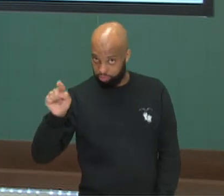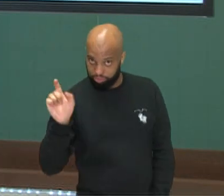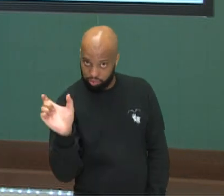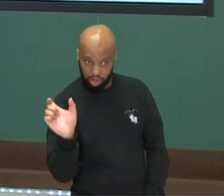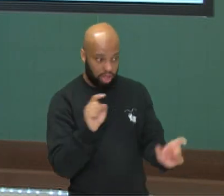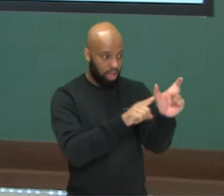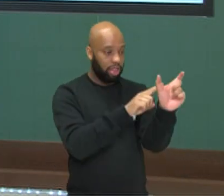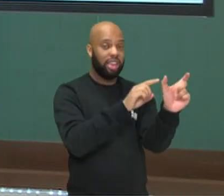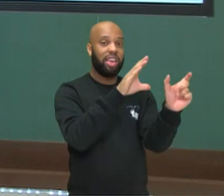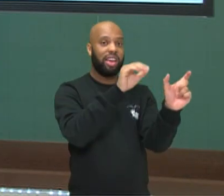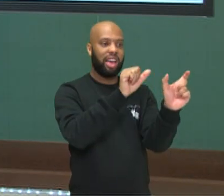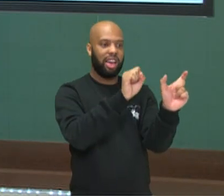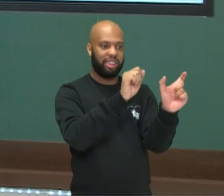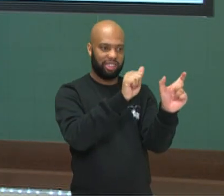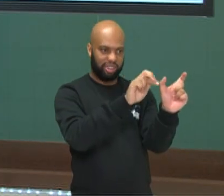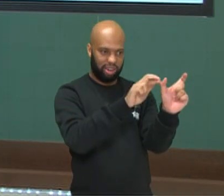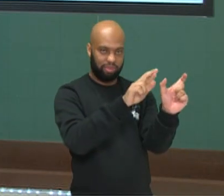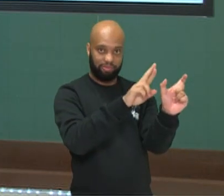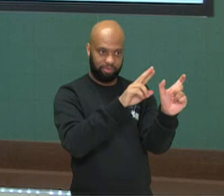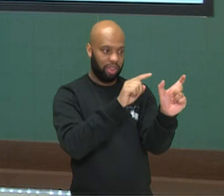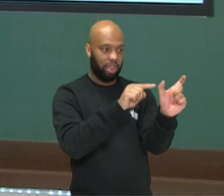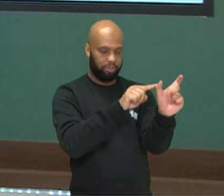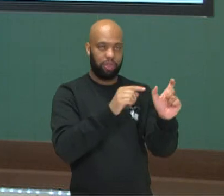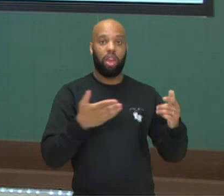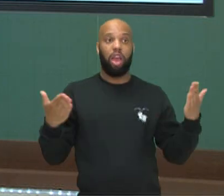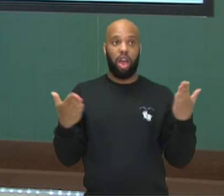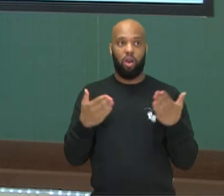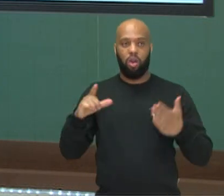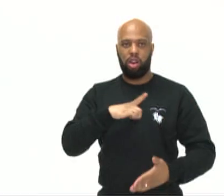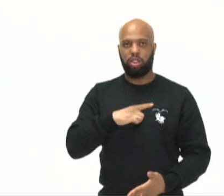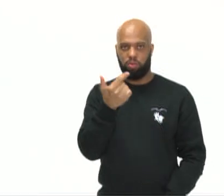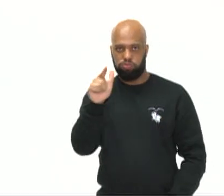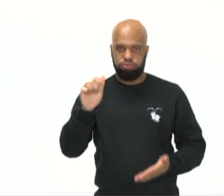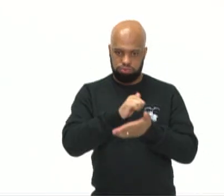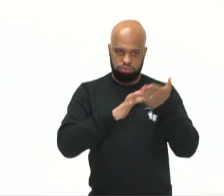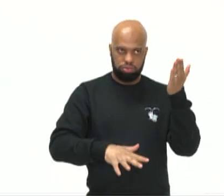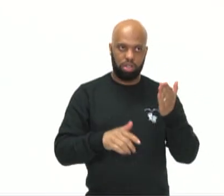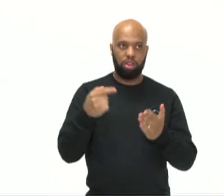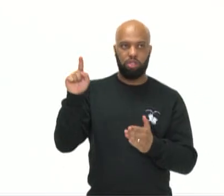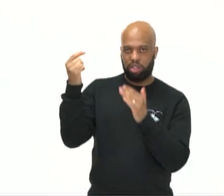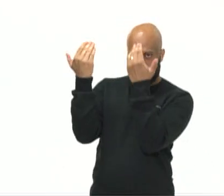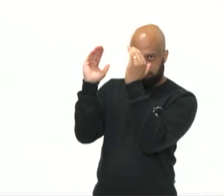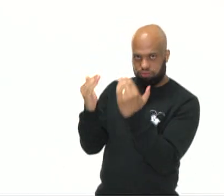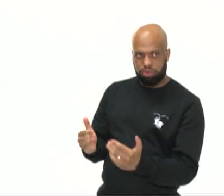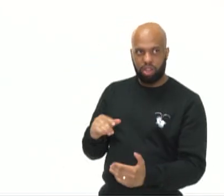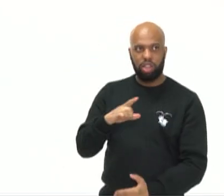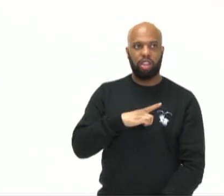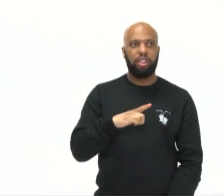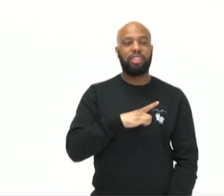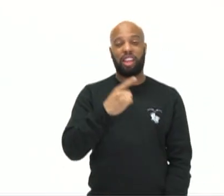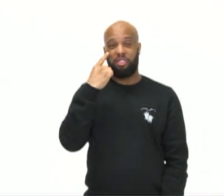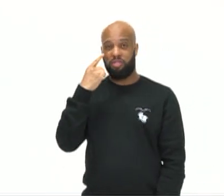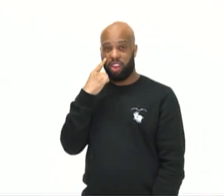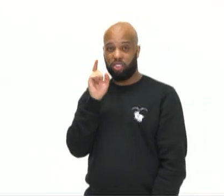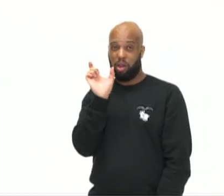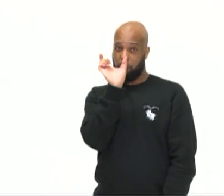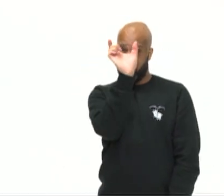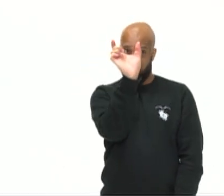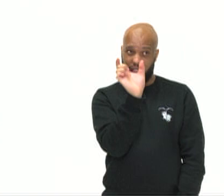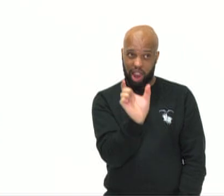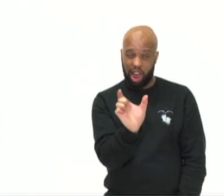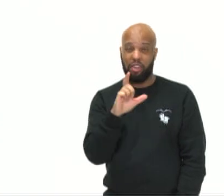derivada. Vamos para a quarta atividade? Analise os pares. Ex-amante,